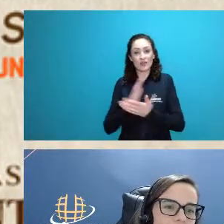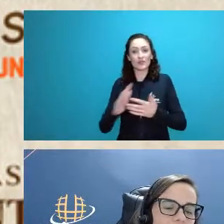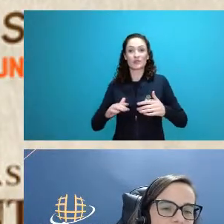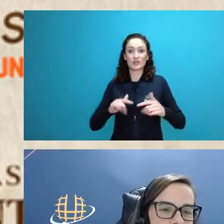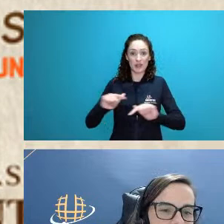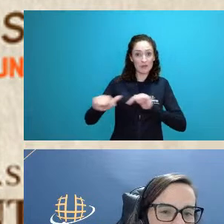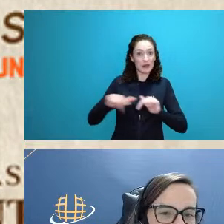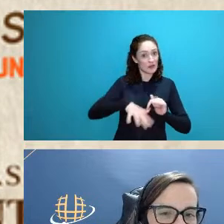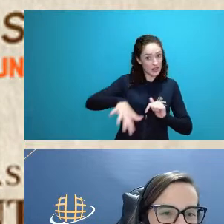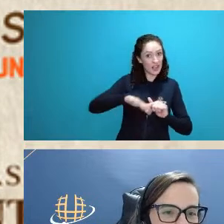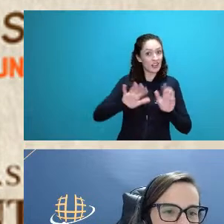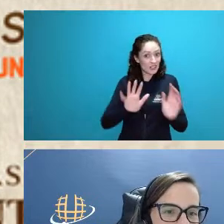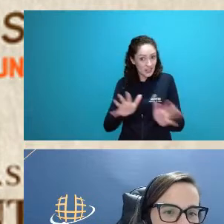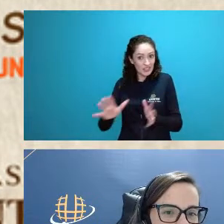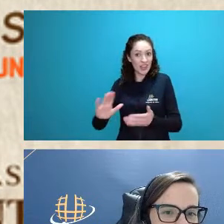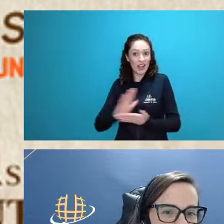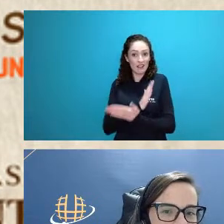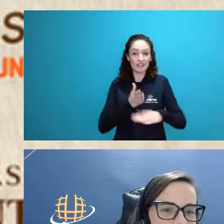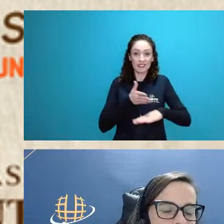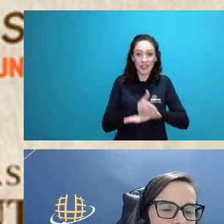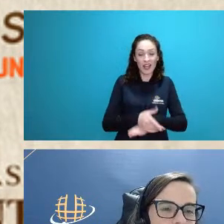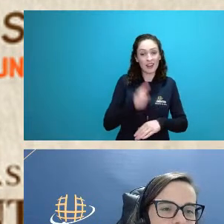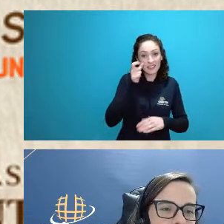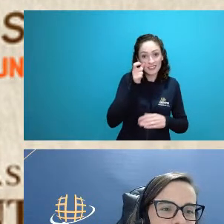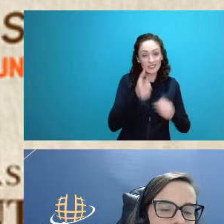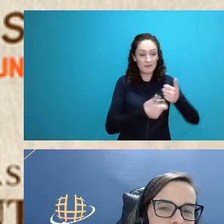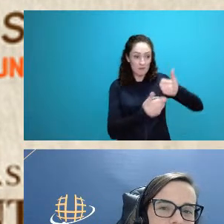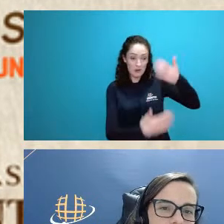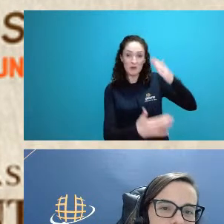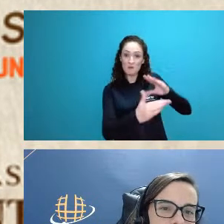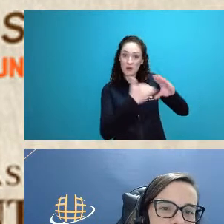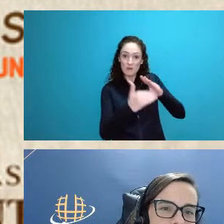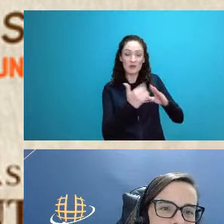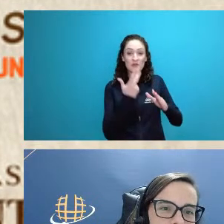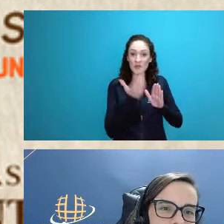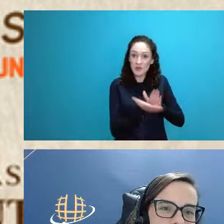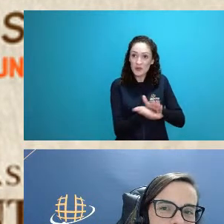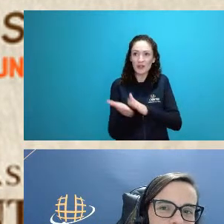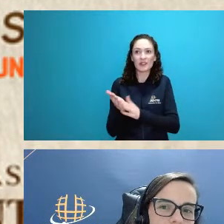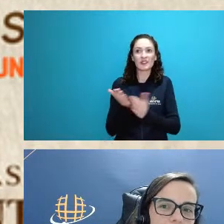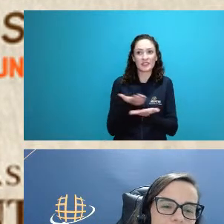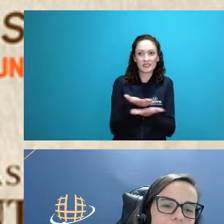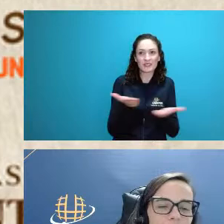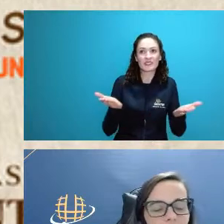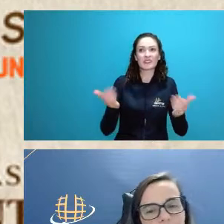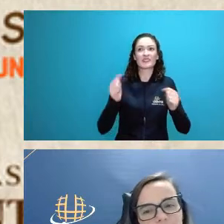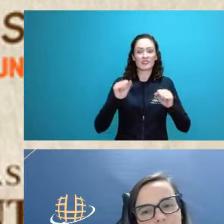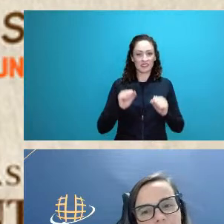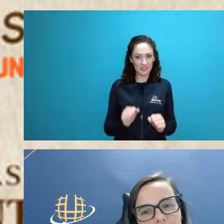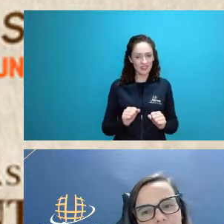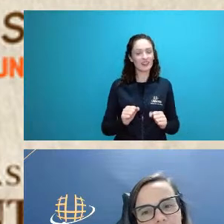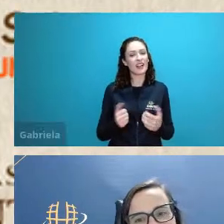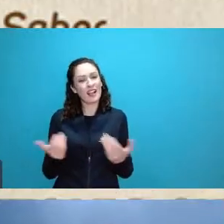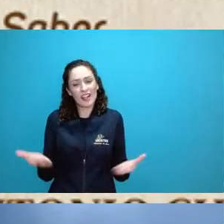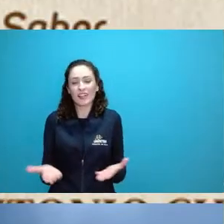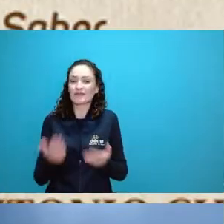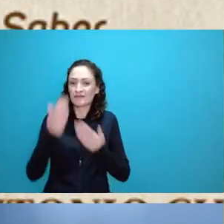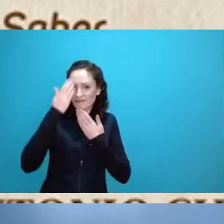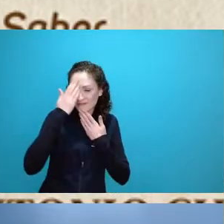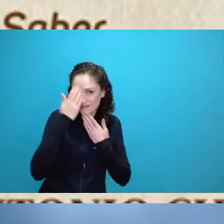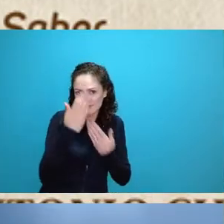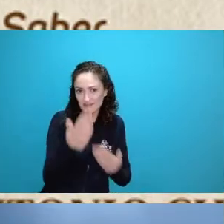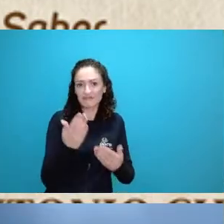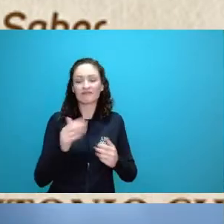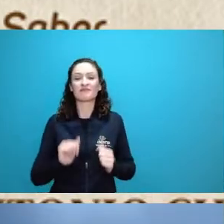participando elogiando muito então da nossa parte aí quanto área enquanto instituição né só agradecer mesmo e né